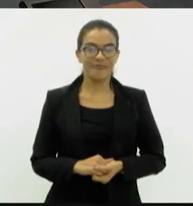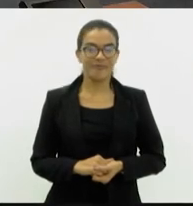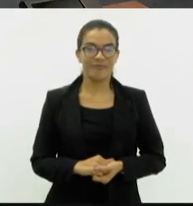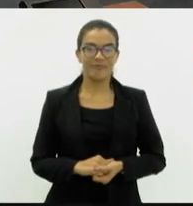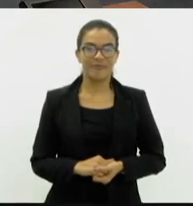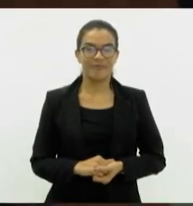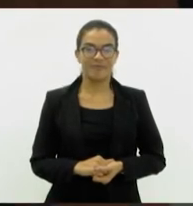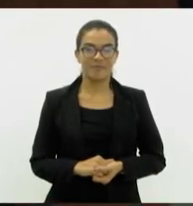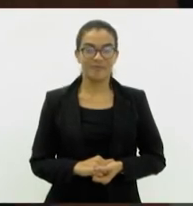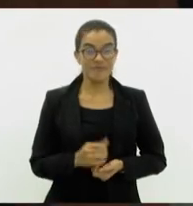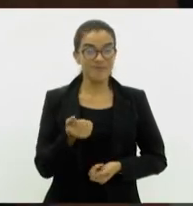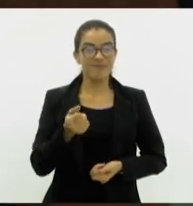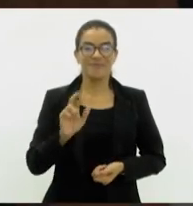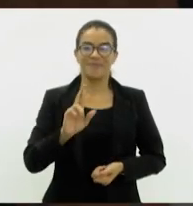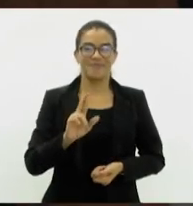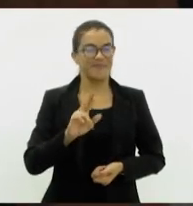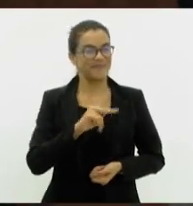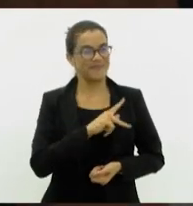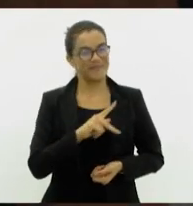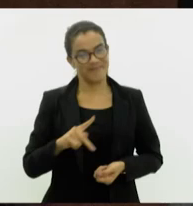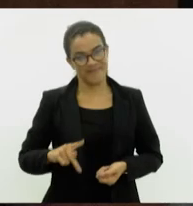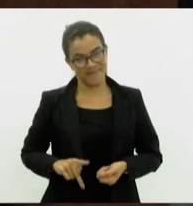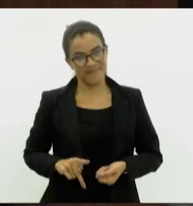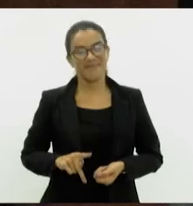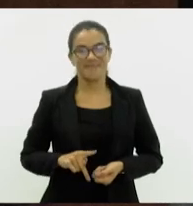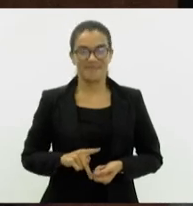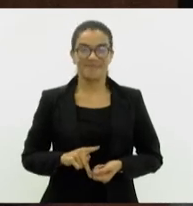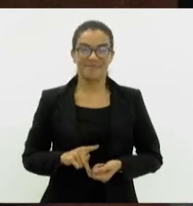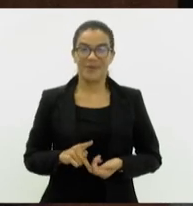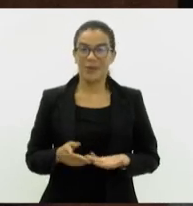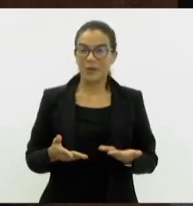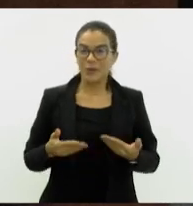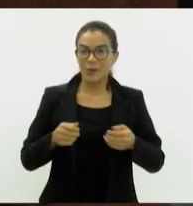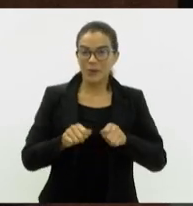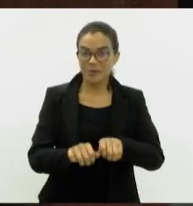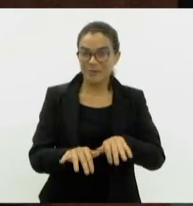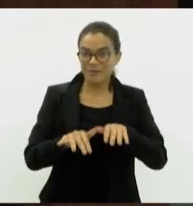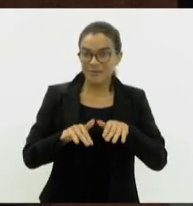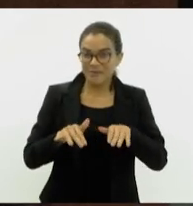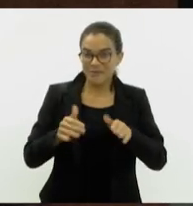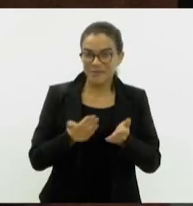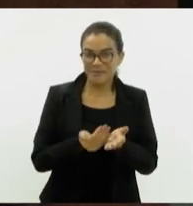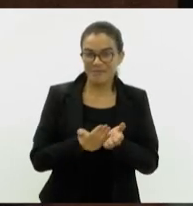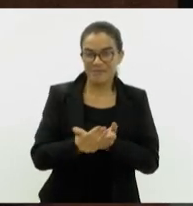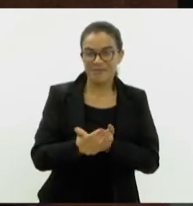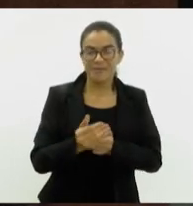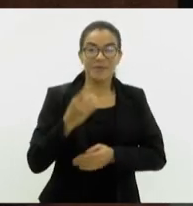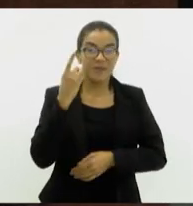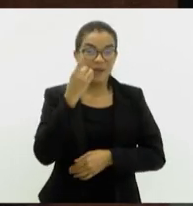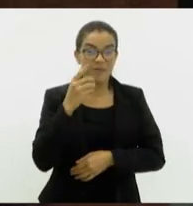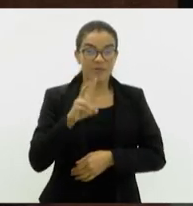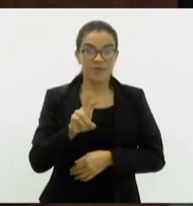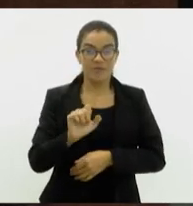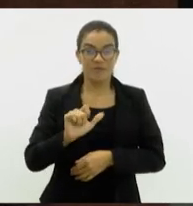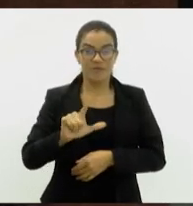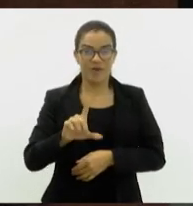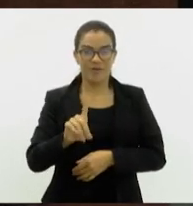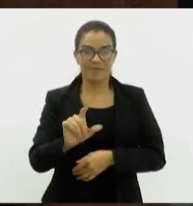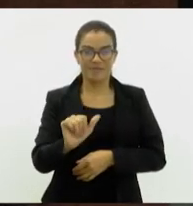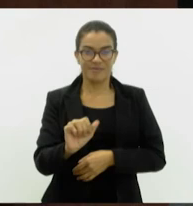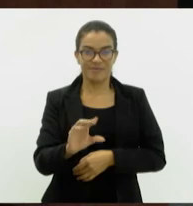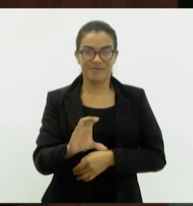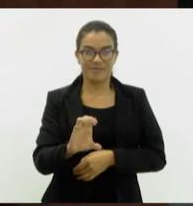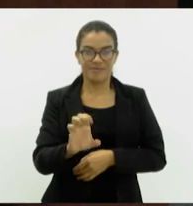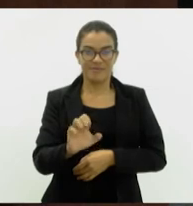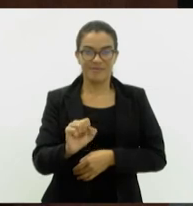anterior senhor presidente do expediente Inicial Deputado Valda Ceasa